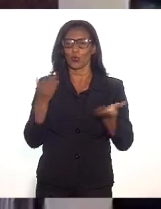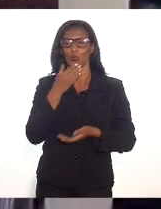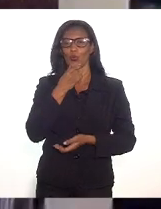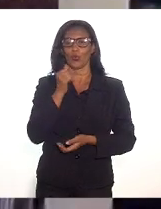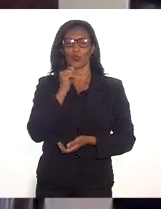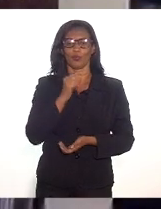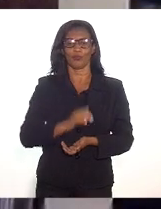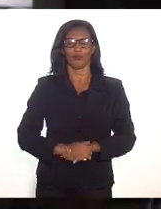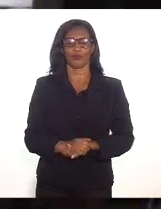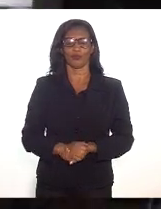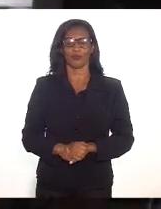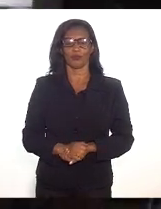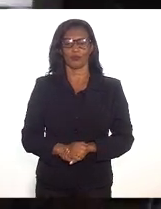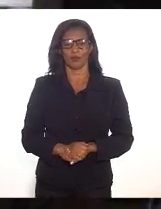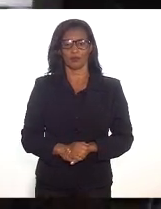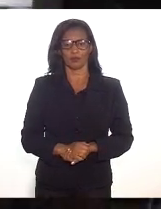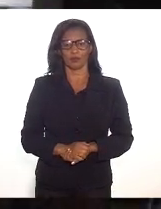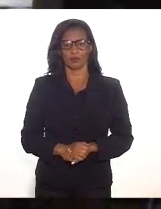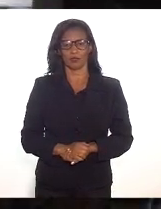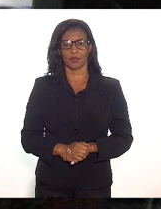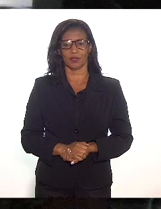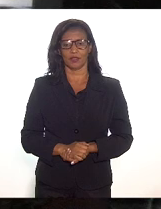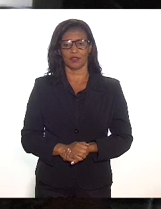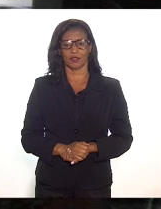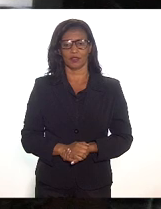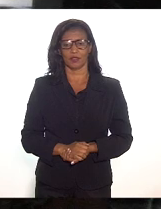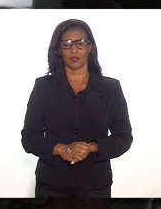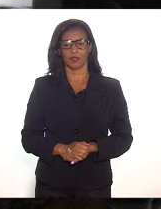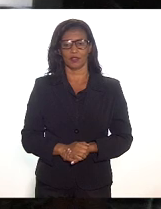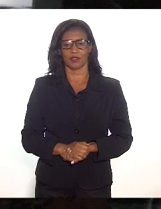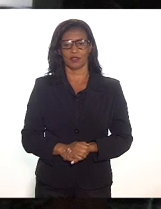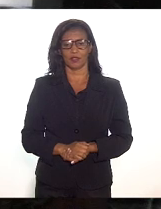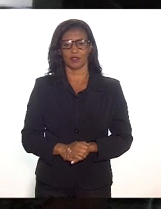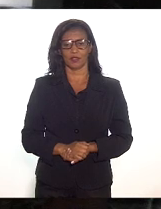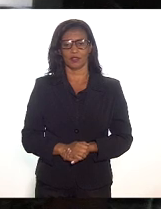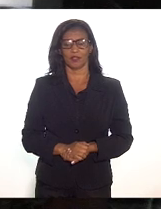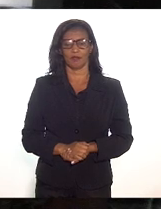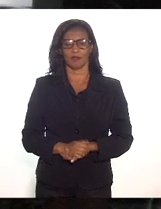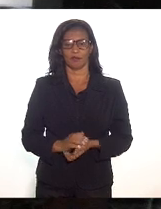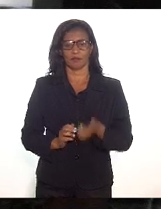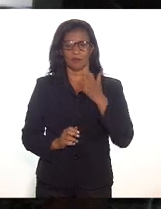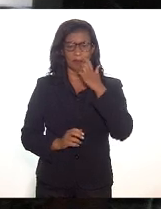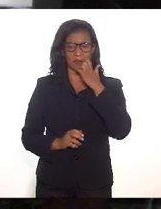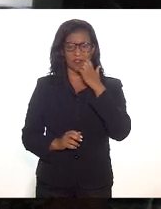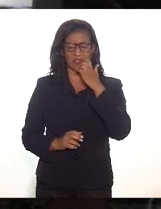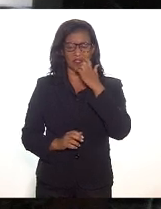todos. Com a palavra, a deputada Zeidan.